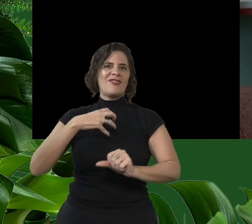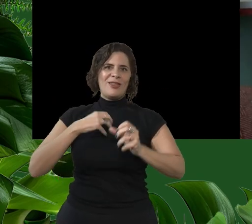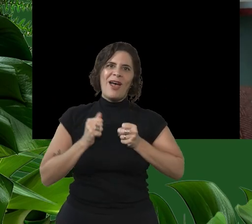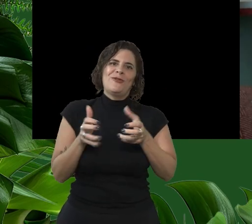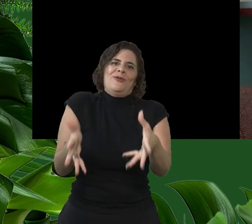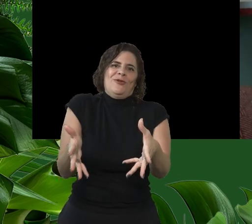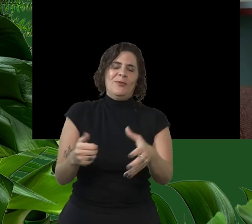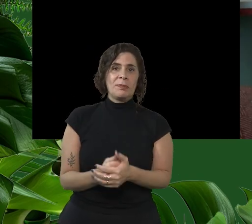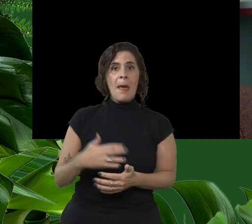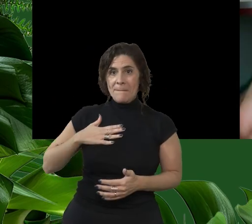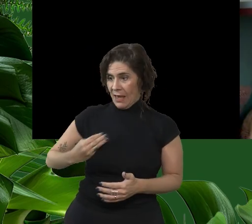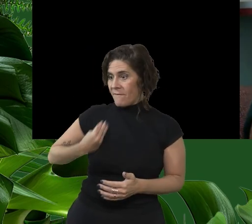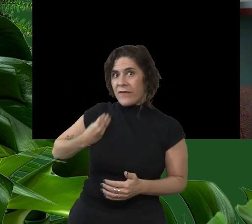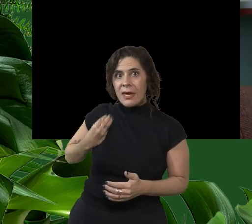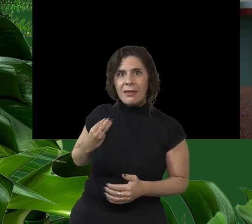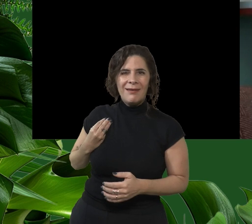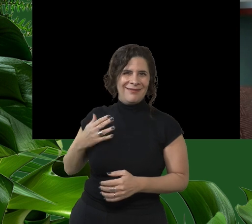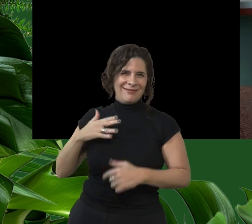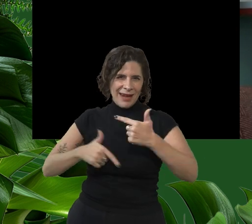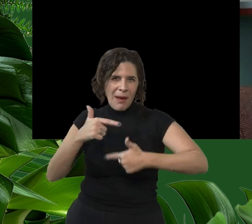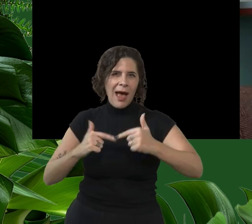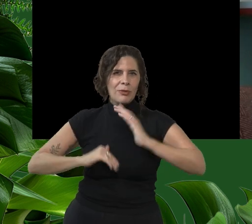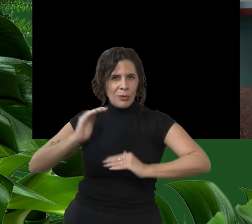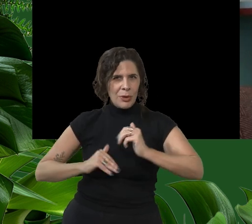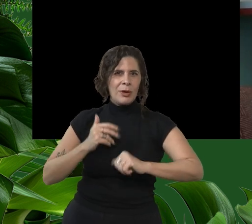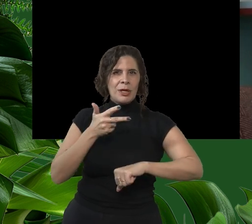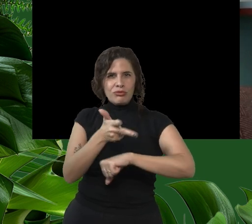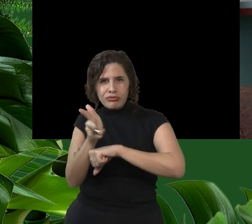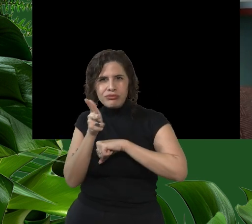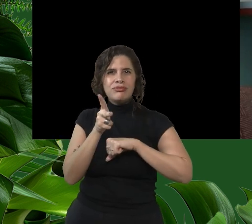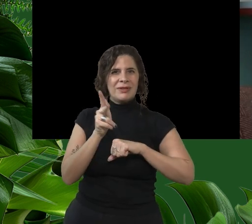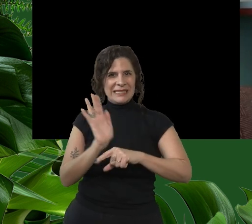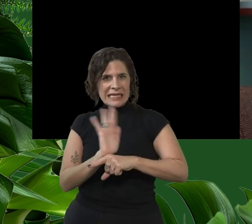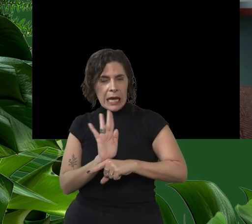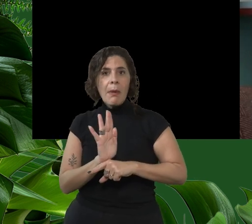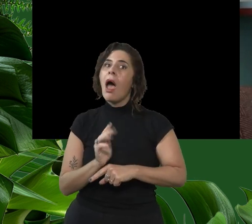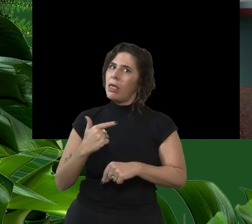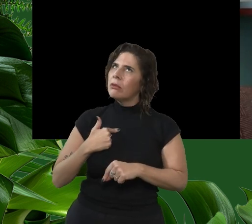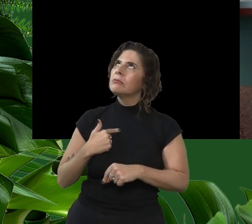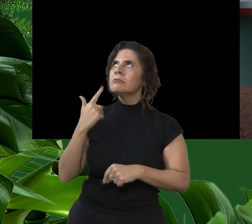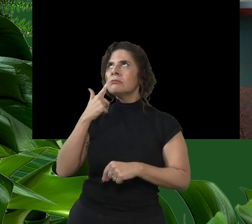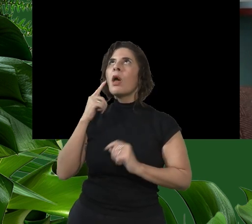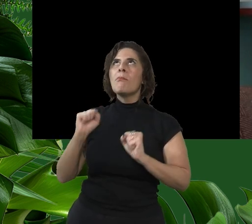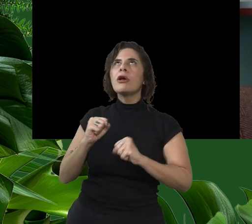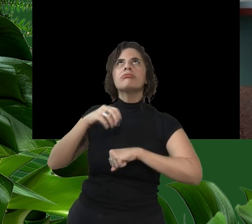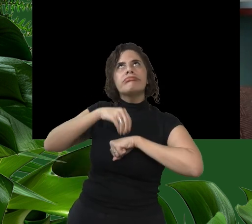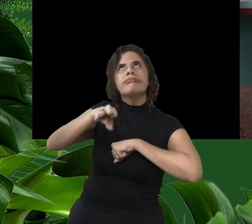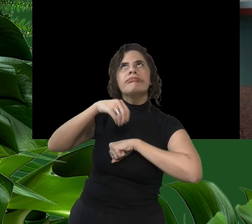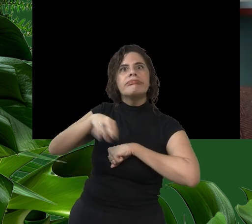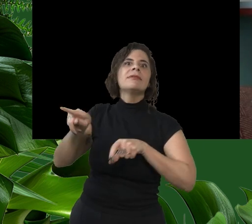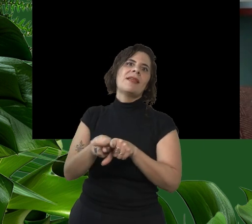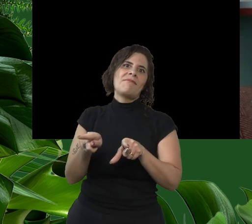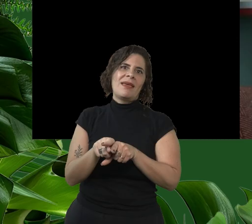a conseguir trazer essa causa de várias formas. Então, eu acho que o documentário é uma ferramenta muito importante, a gente consegue fazer produções